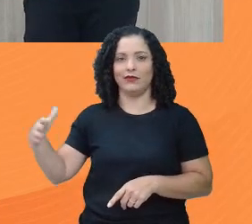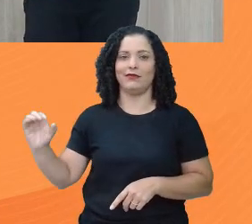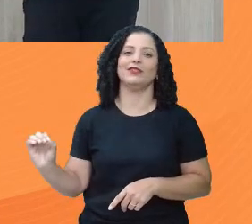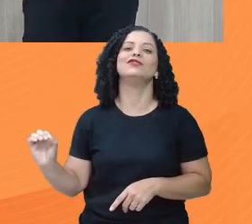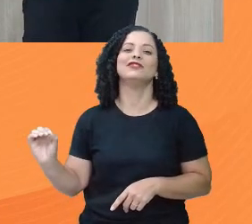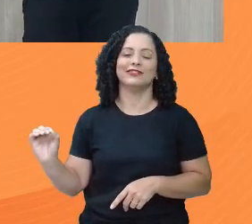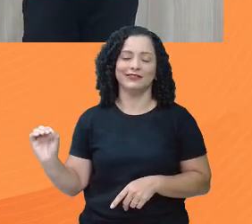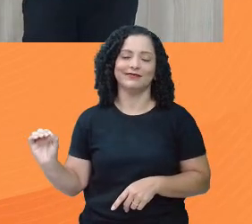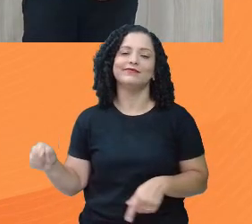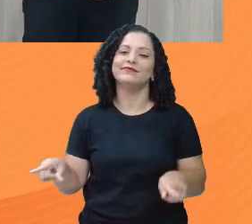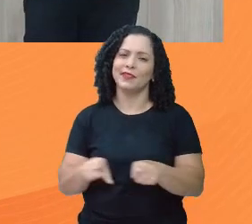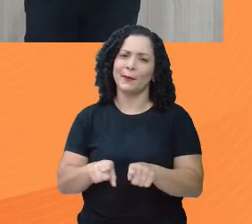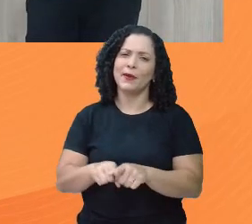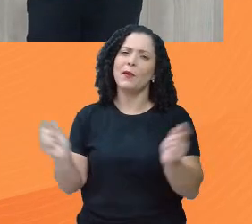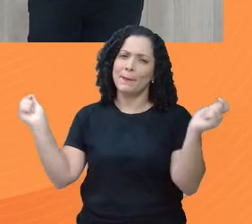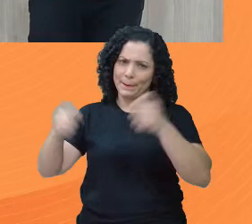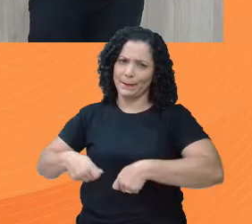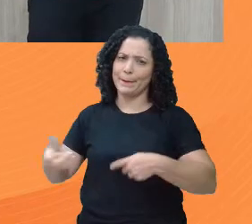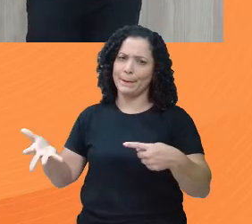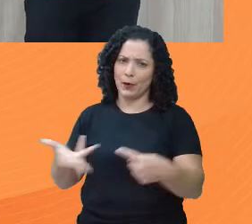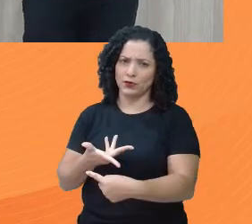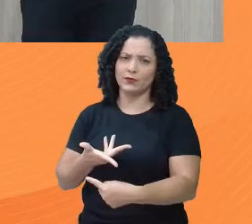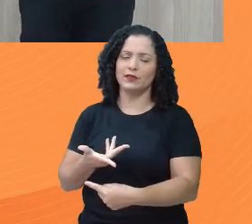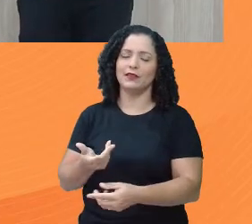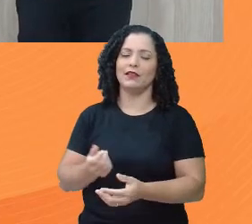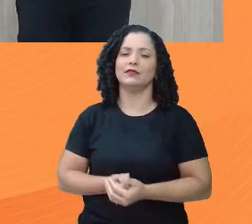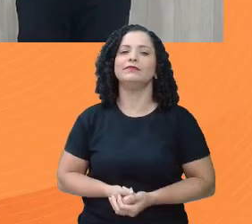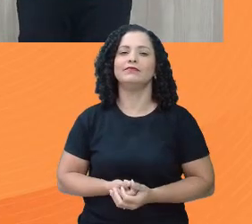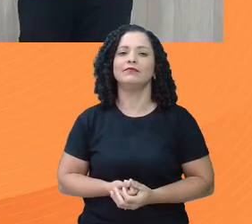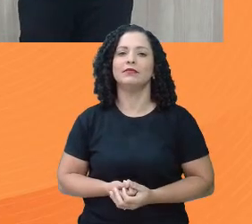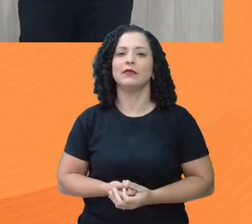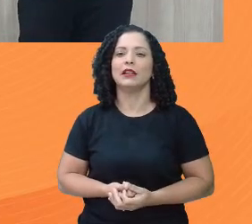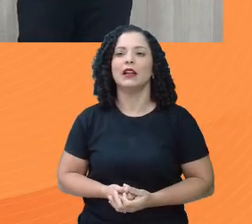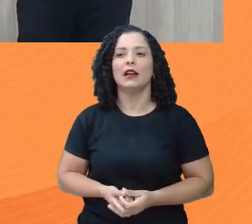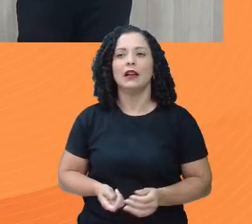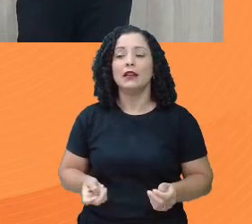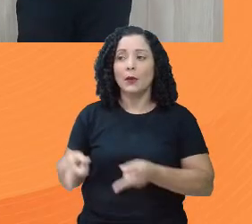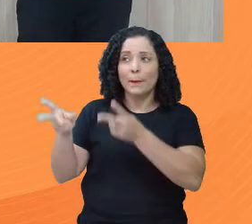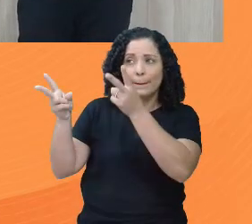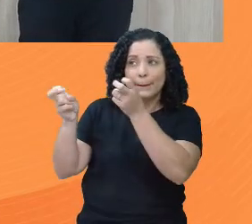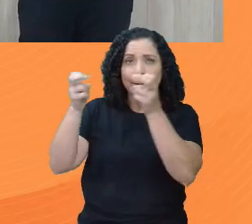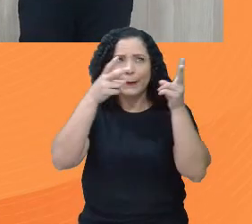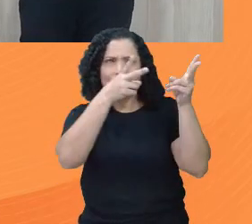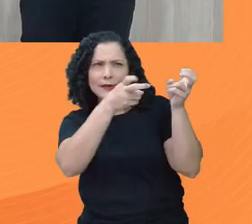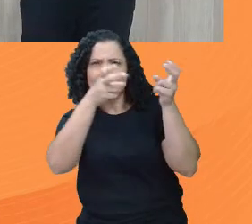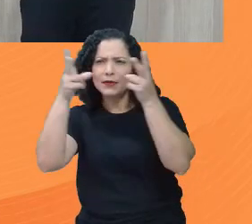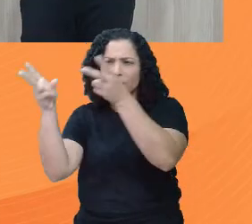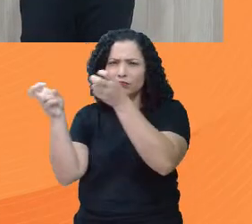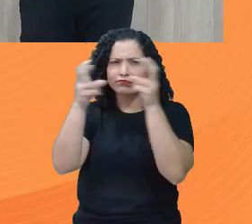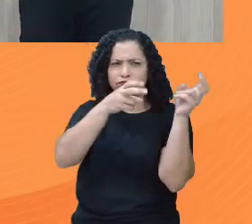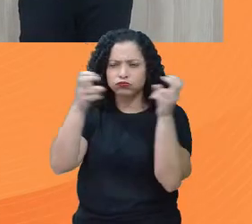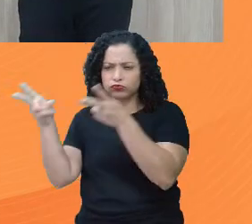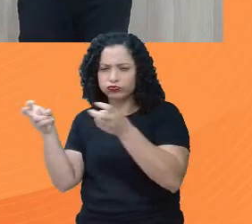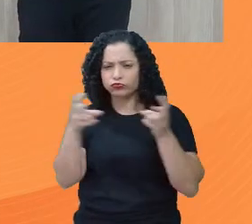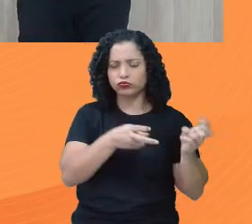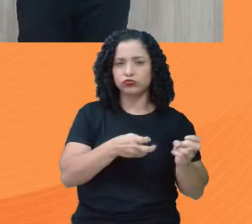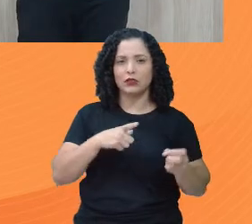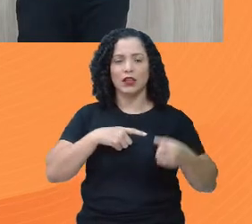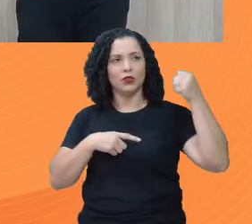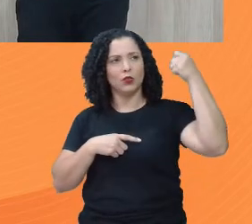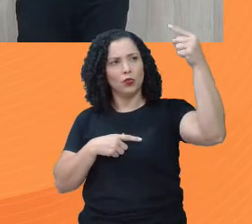igual a 10, também é uma solução para essa equação. Então, pode notar aí que em cada equação dessa daí, eu coloquei